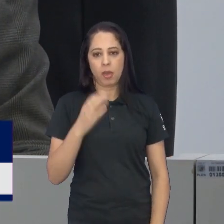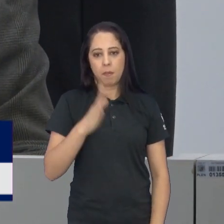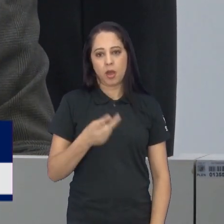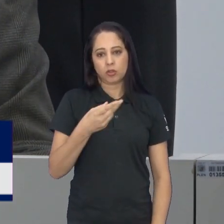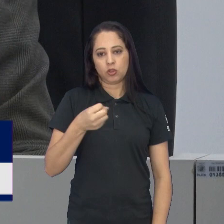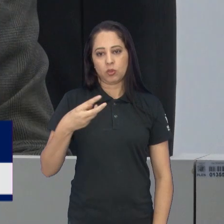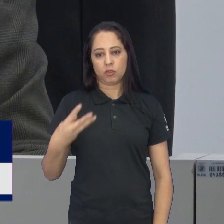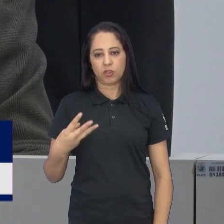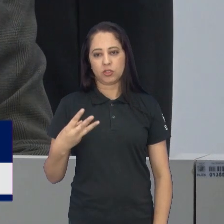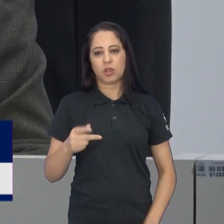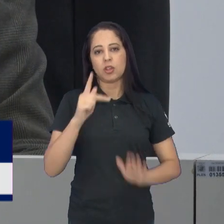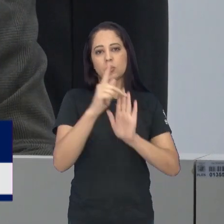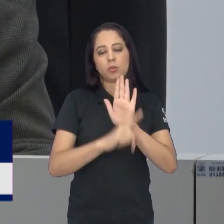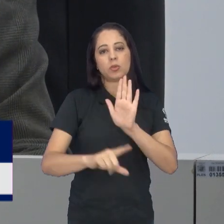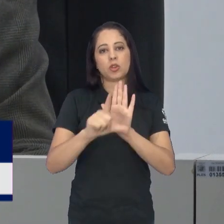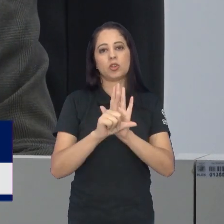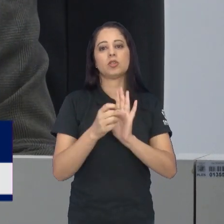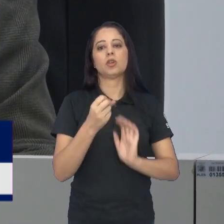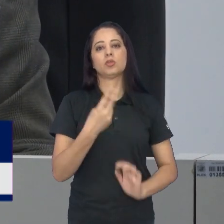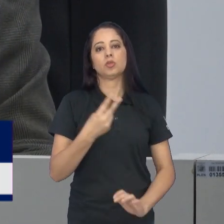6186/2023. Projeto de lei número